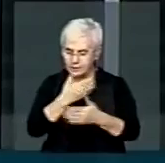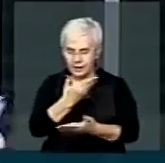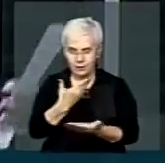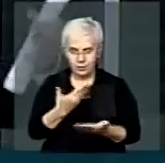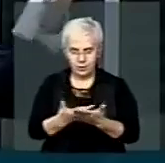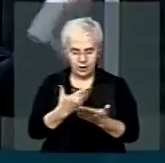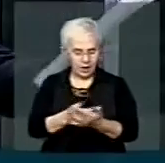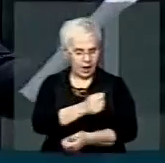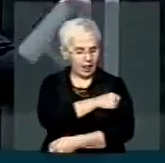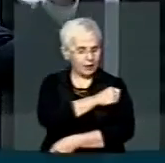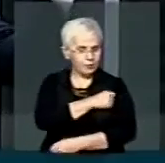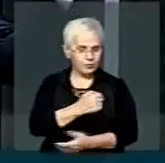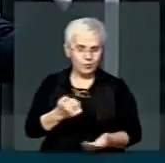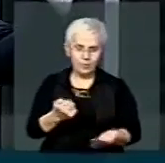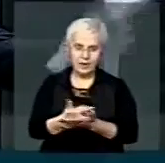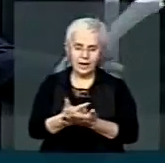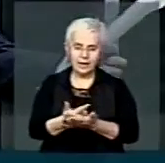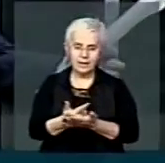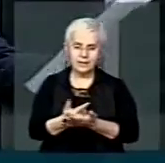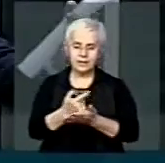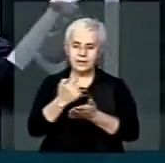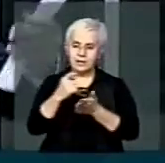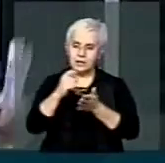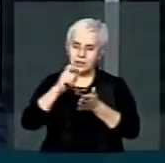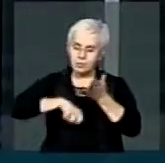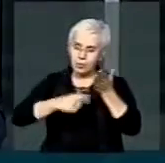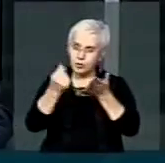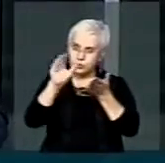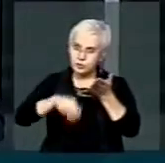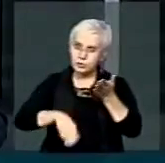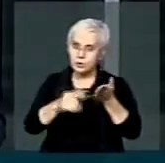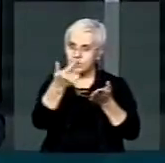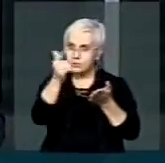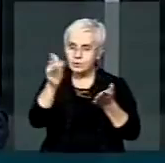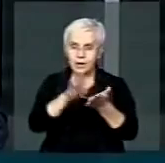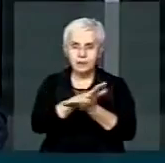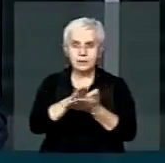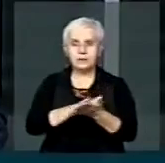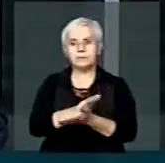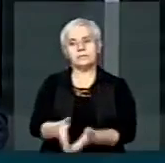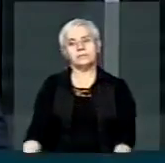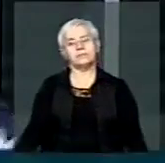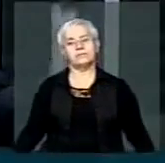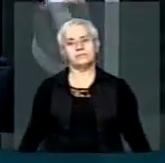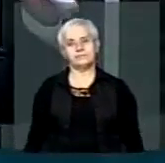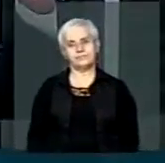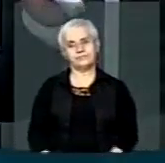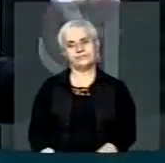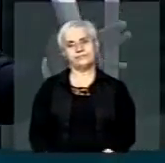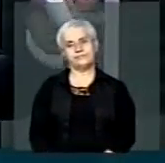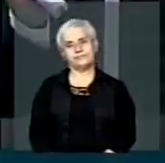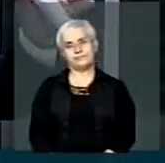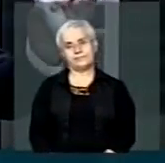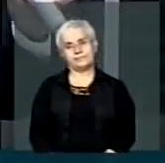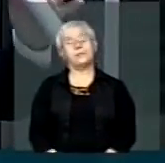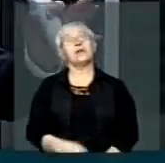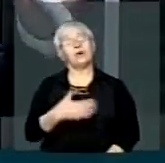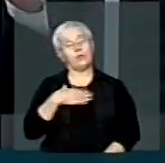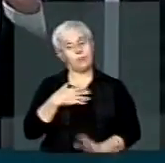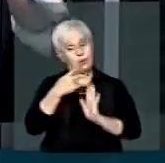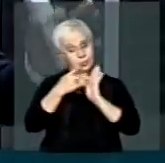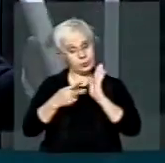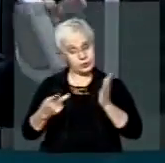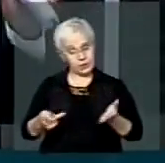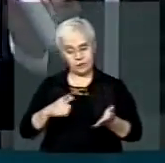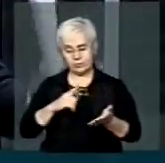estudante possa comprar o mínimo, não recebeu o mesmo tratamento. Meu projeto recebeu